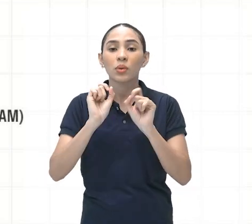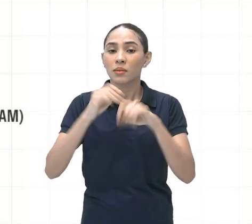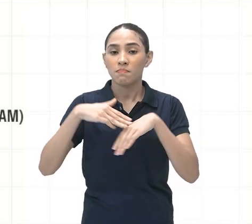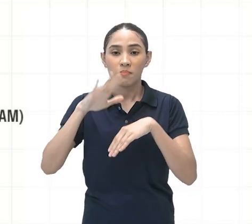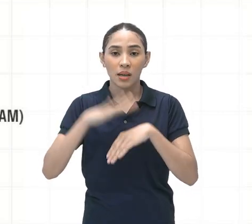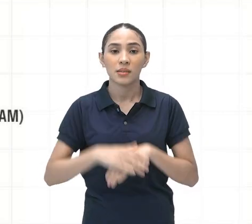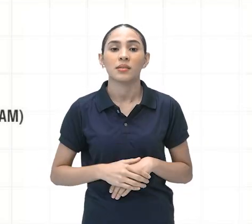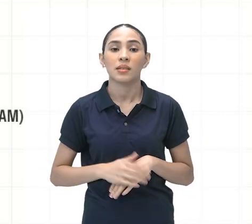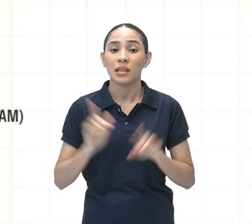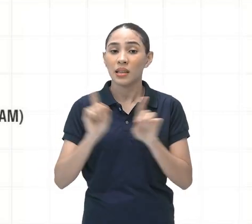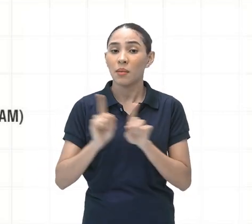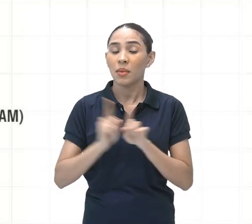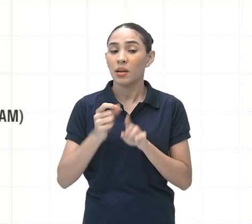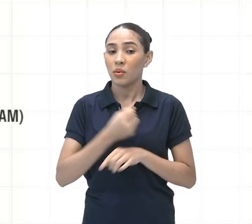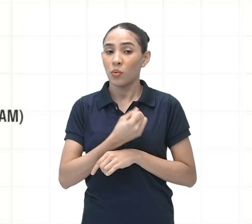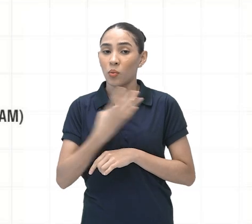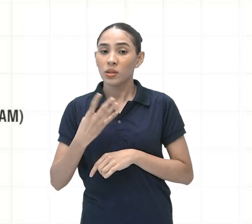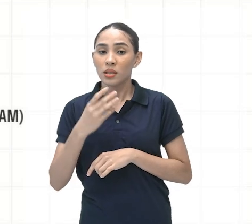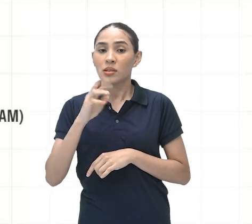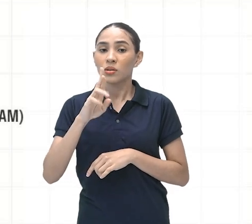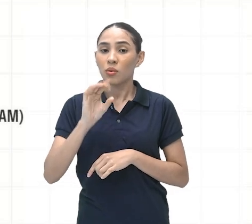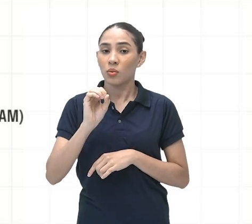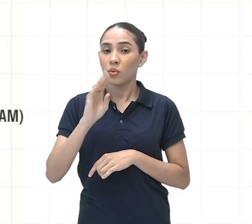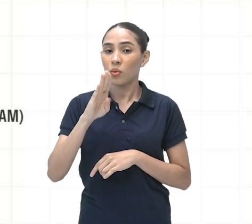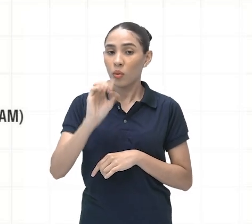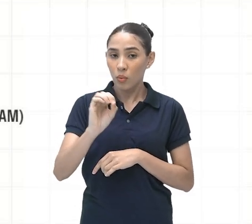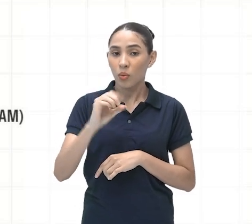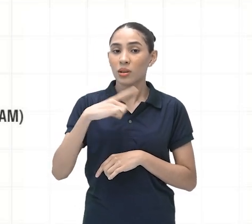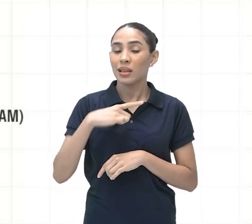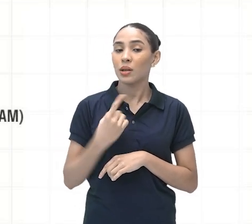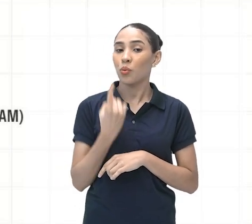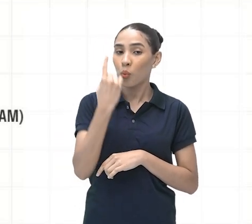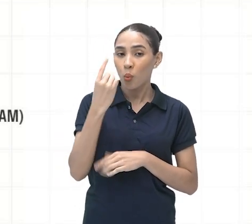professor? E a quantidade de robô, porque ele fala que tem um